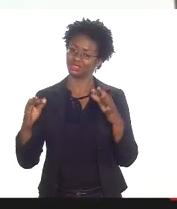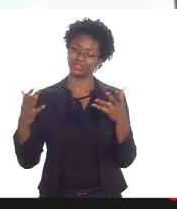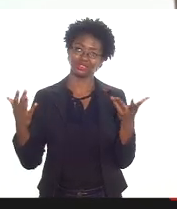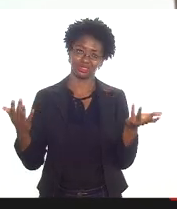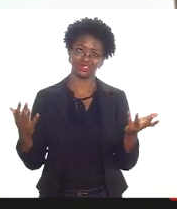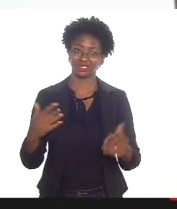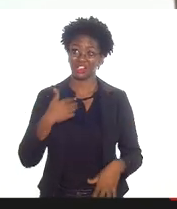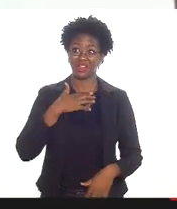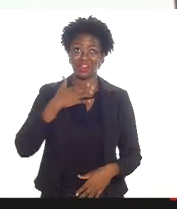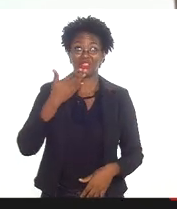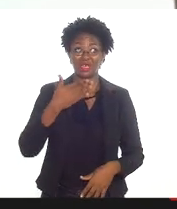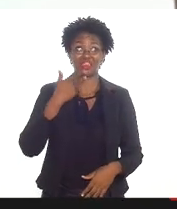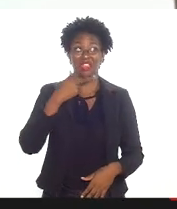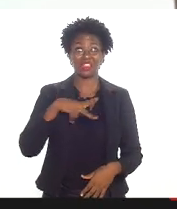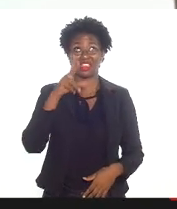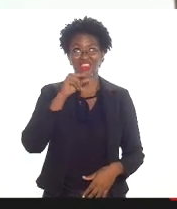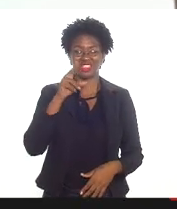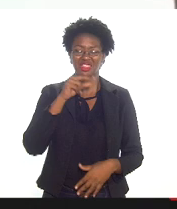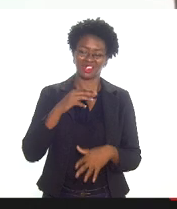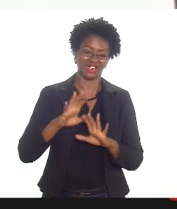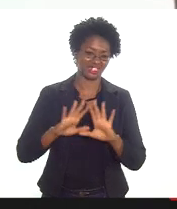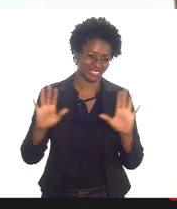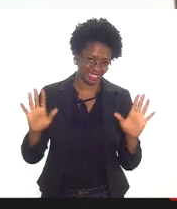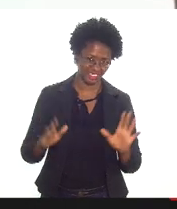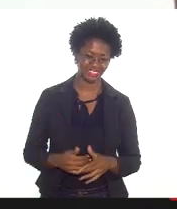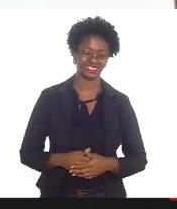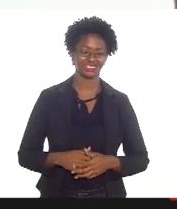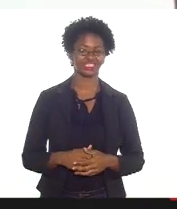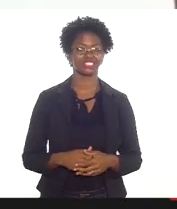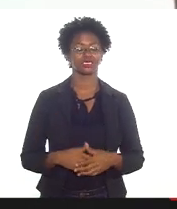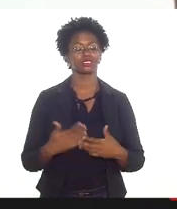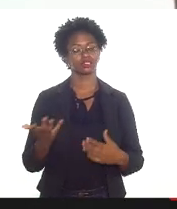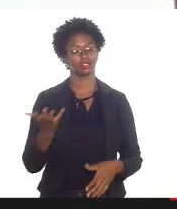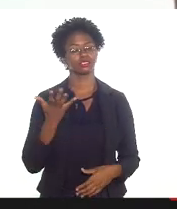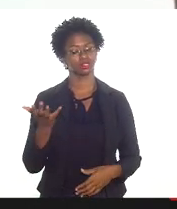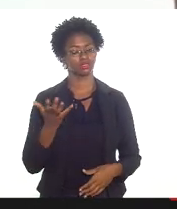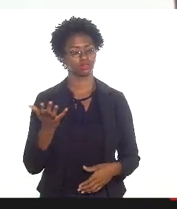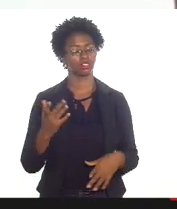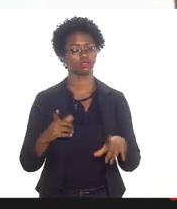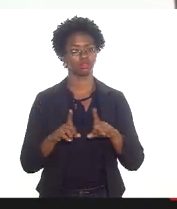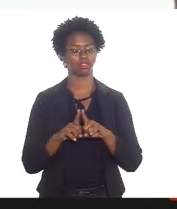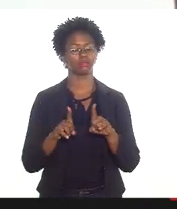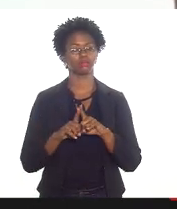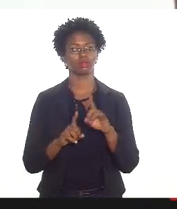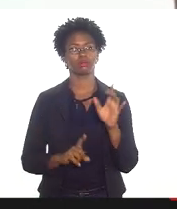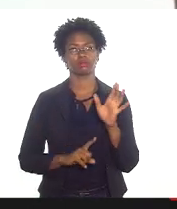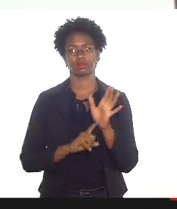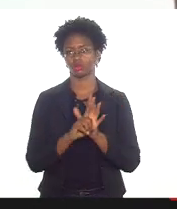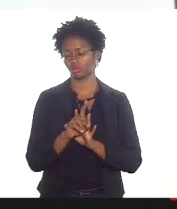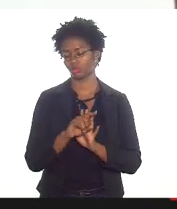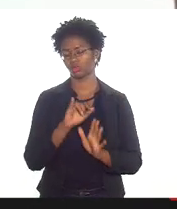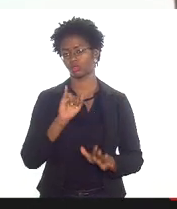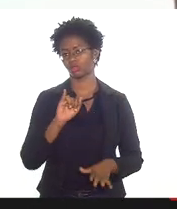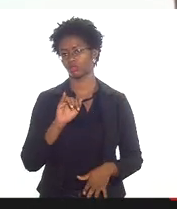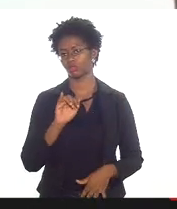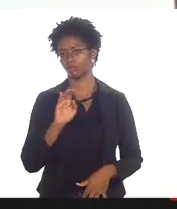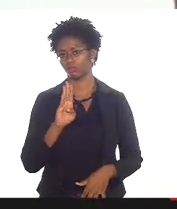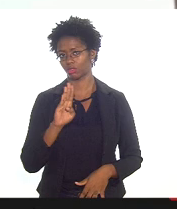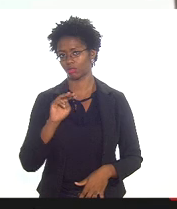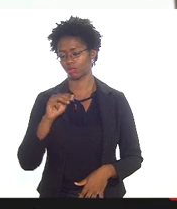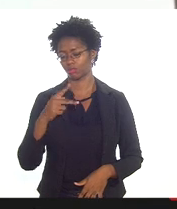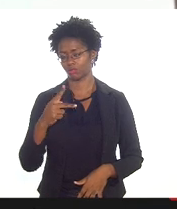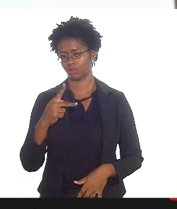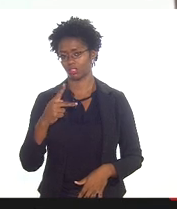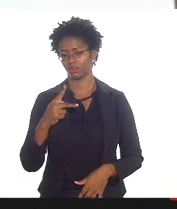é com fôlego bom. Eu queria fazer aqui uma questão com o IBP,